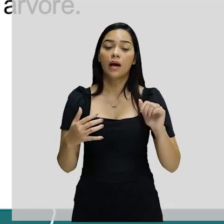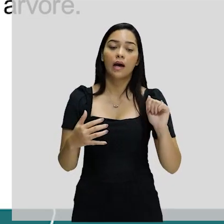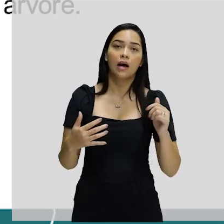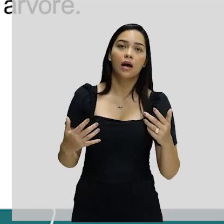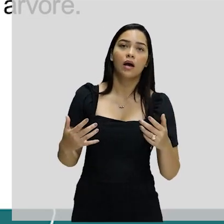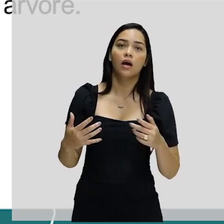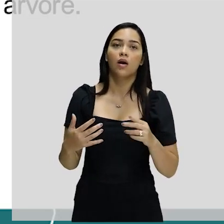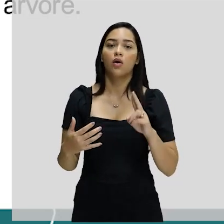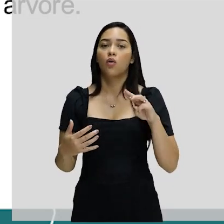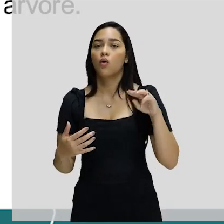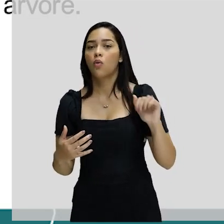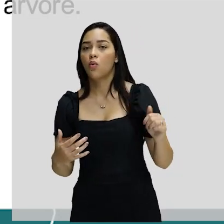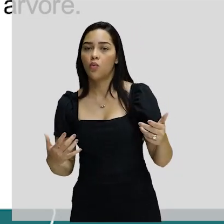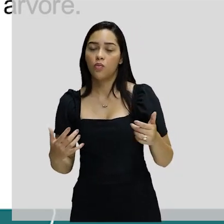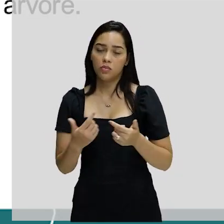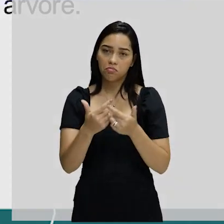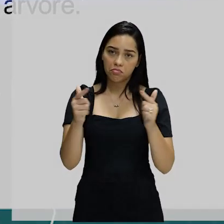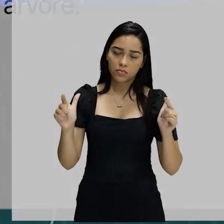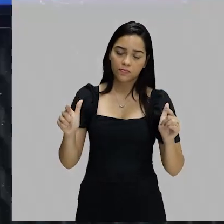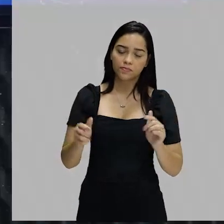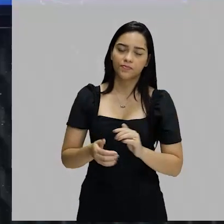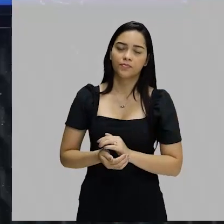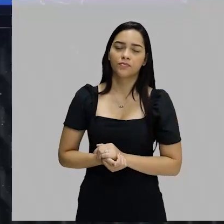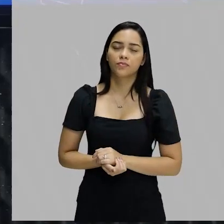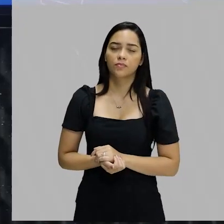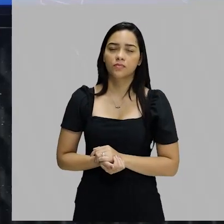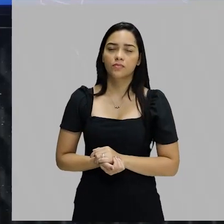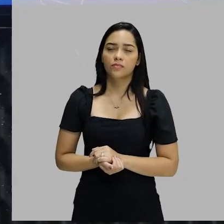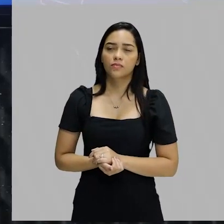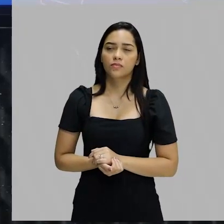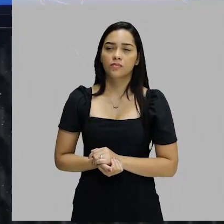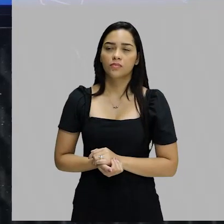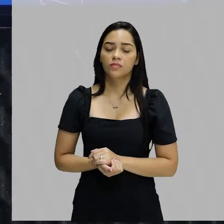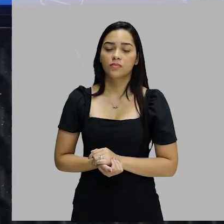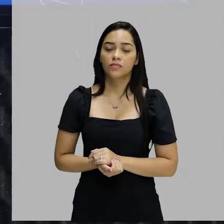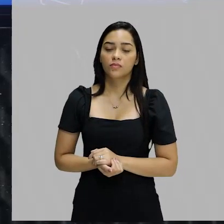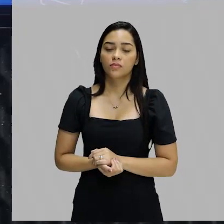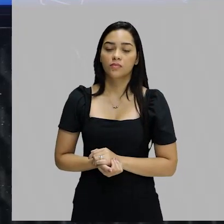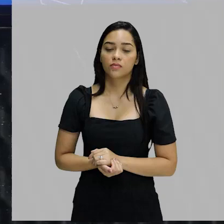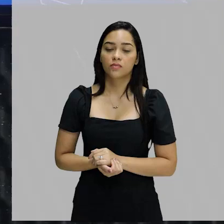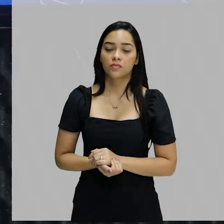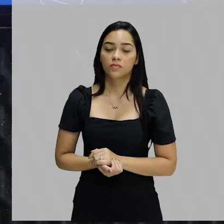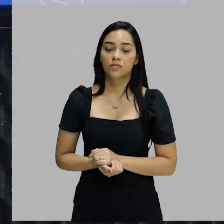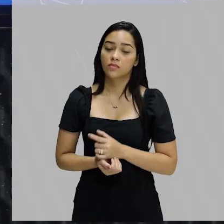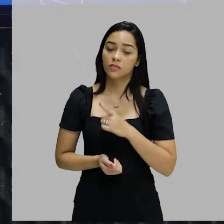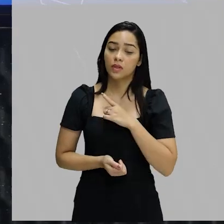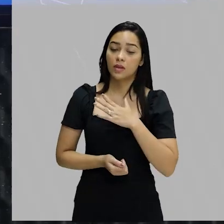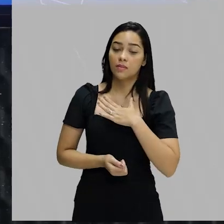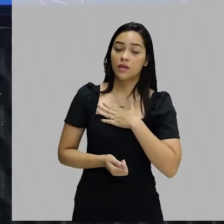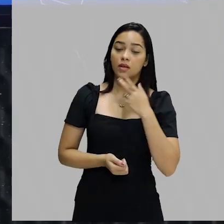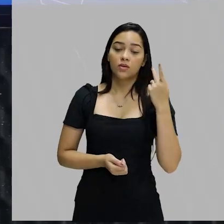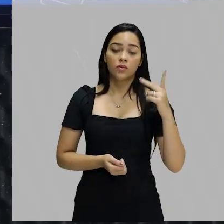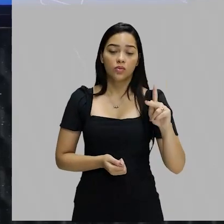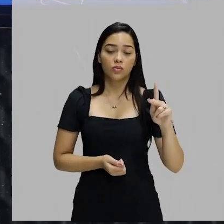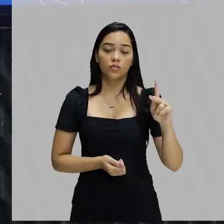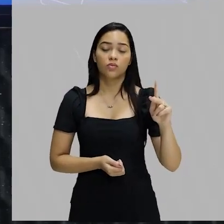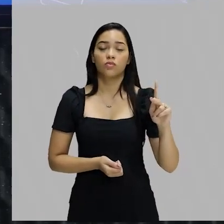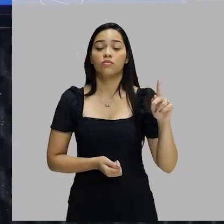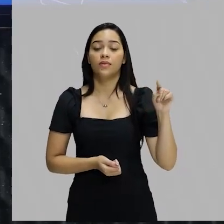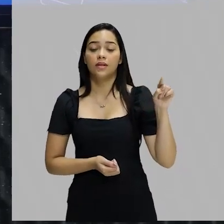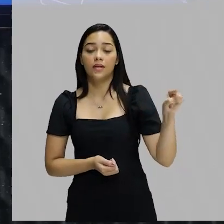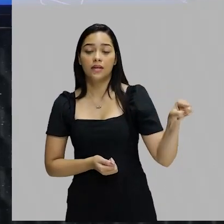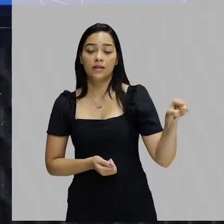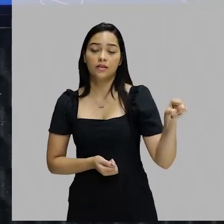a, uma, as, umas, ou os pronomes adjetivos femininos, minha,